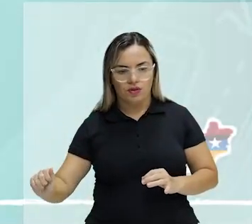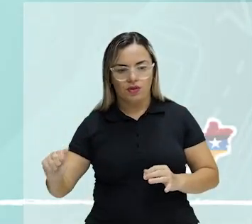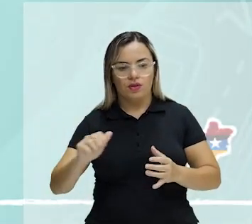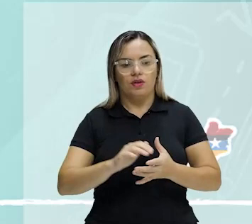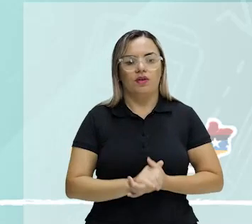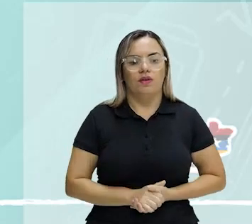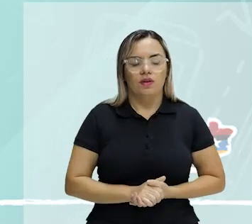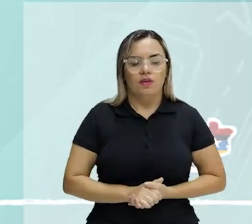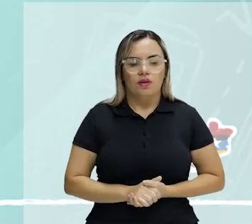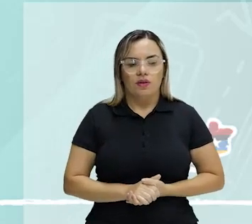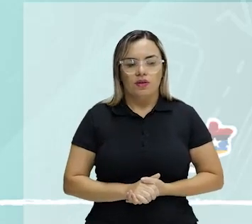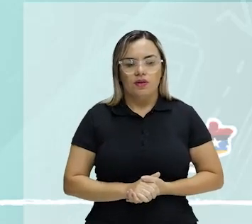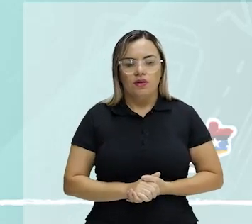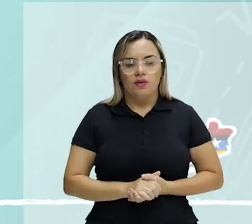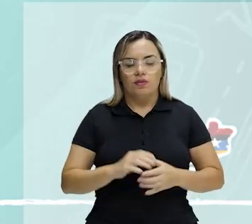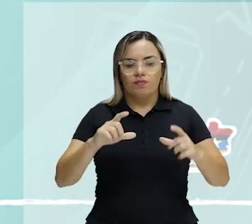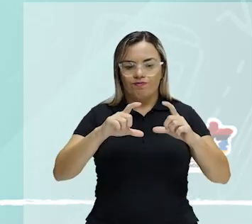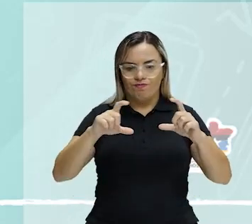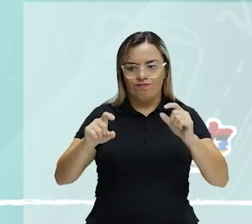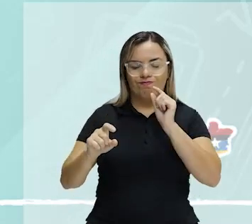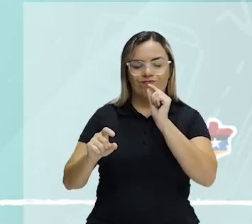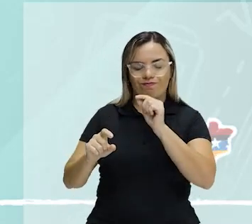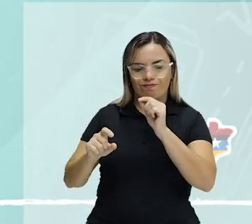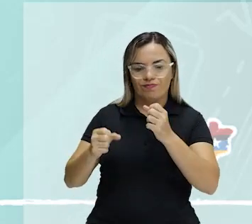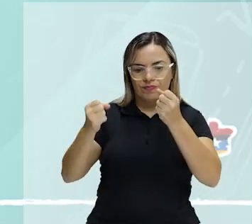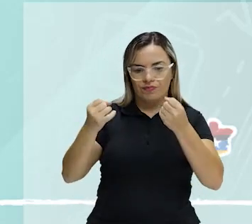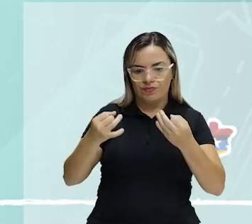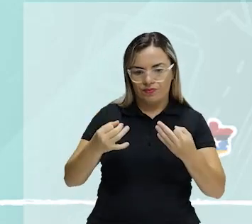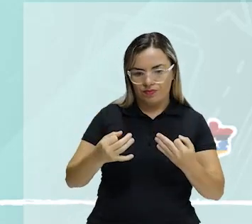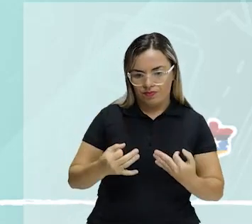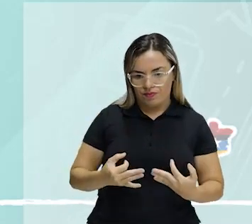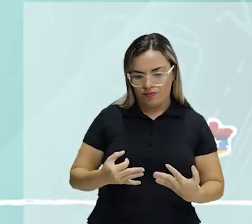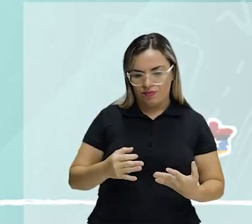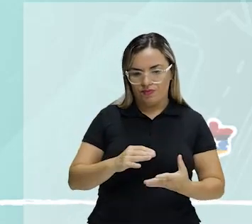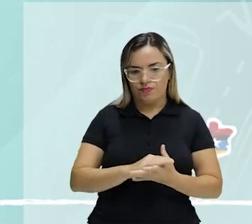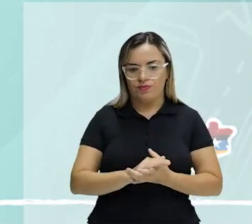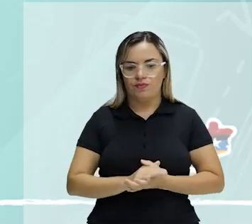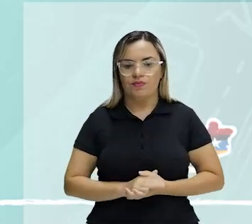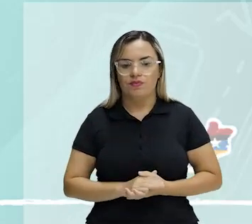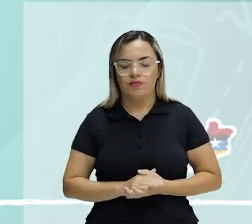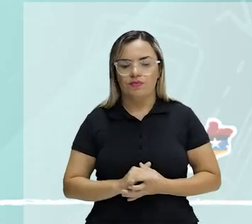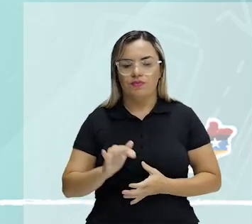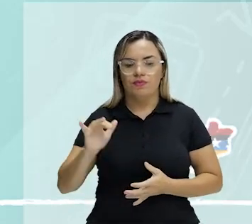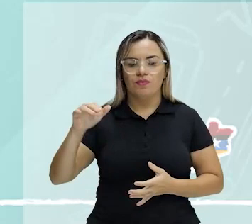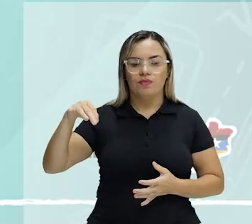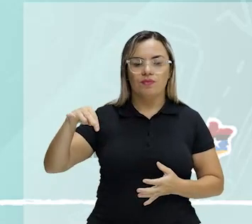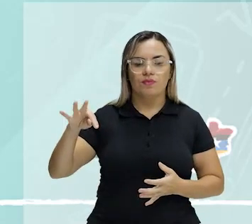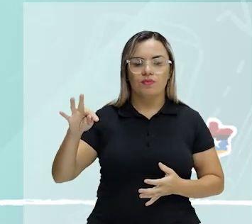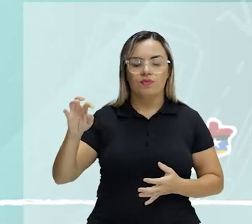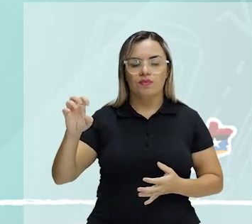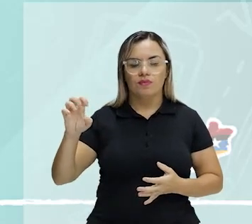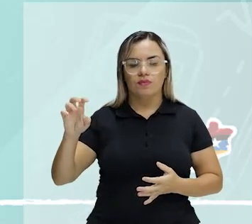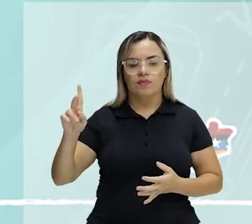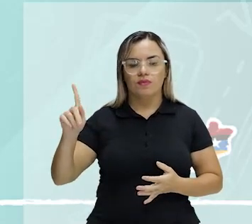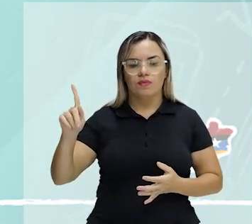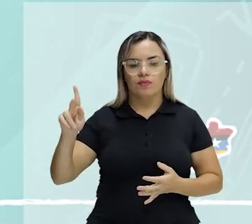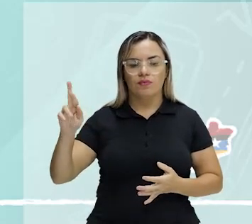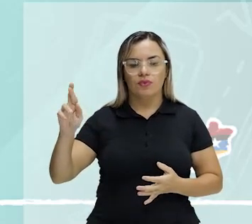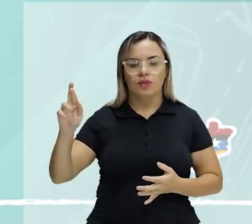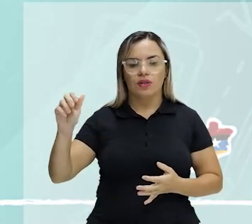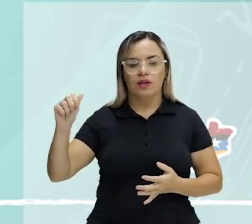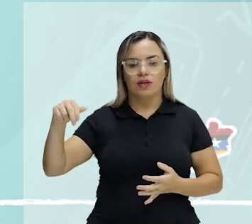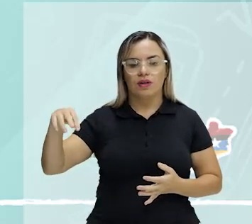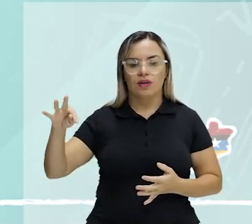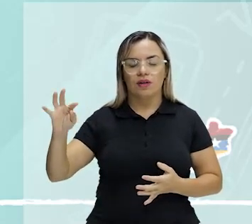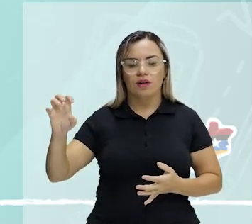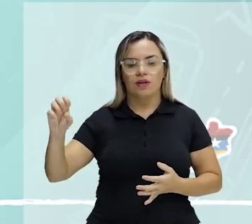Conjunções subordinativas podem ser integrantes ou adverbiais. As integrantes nós já estudamos, as